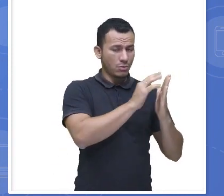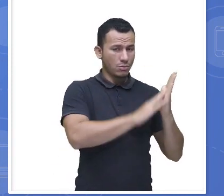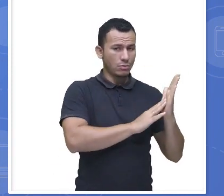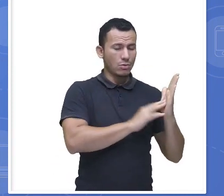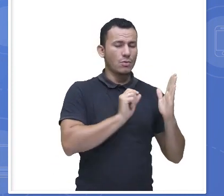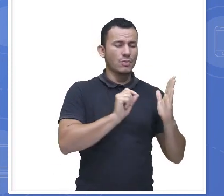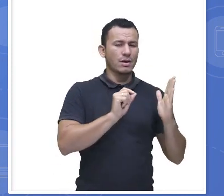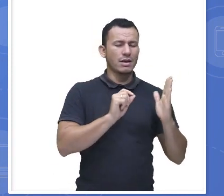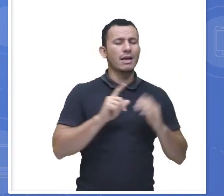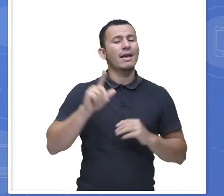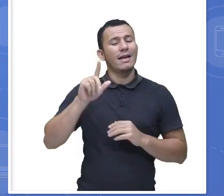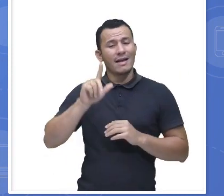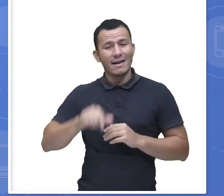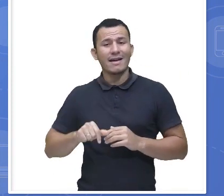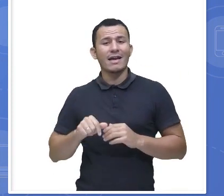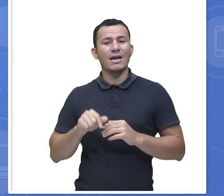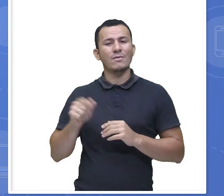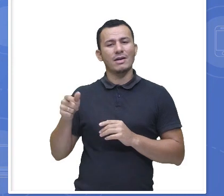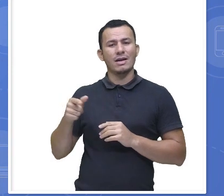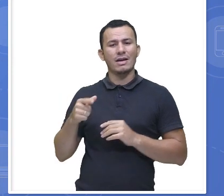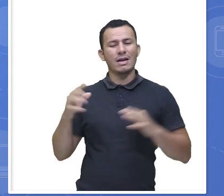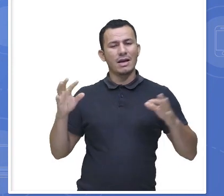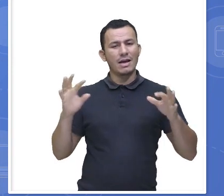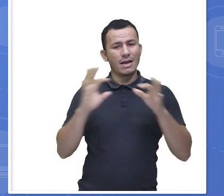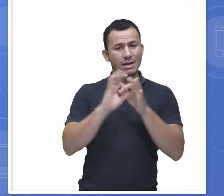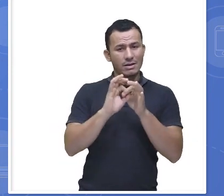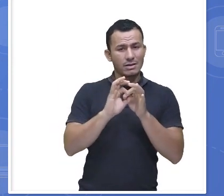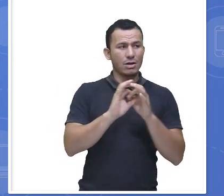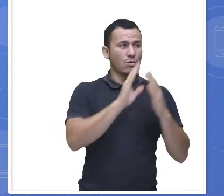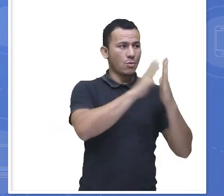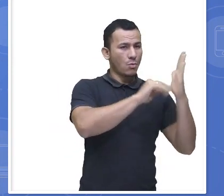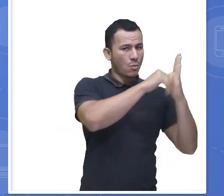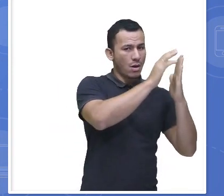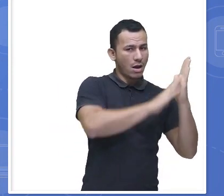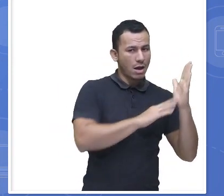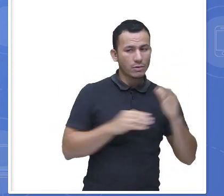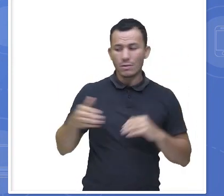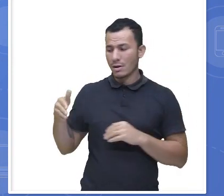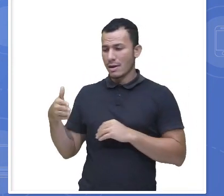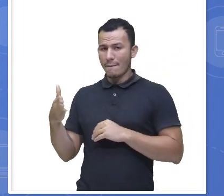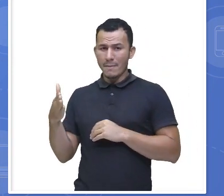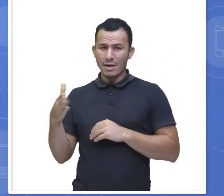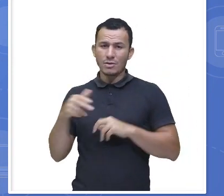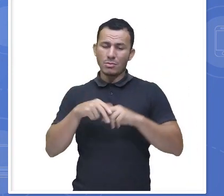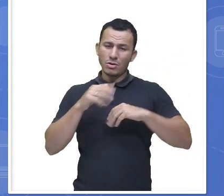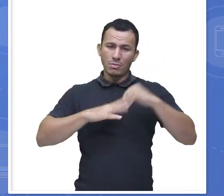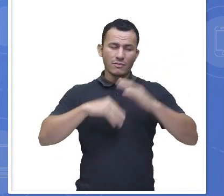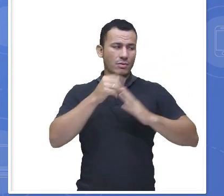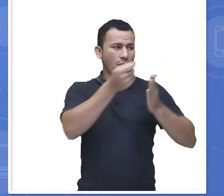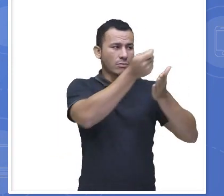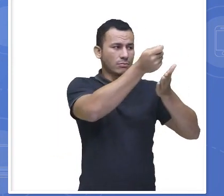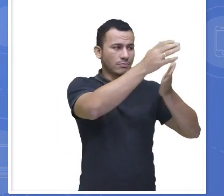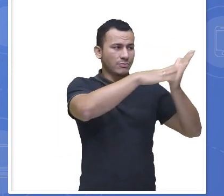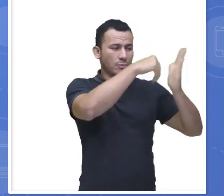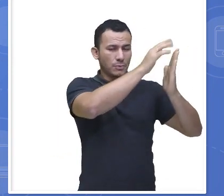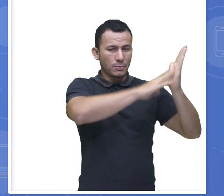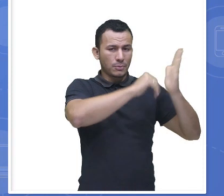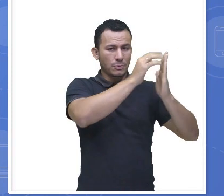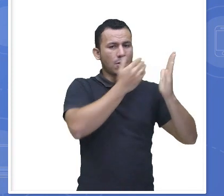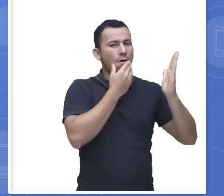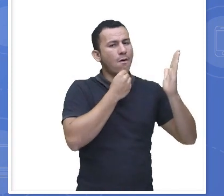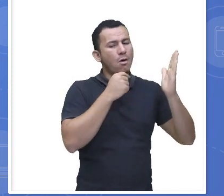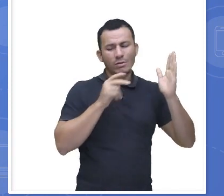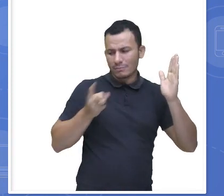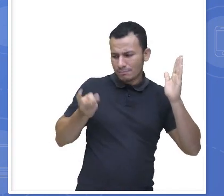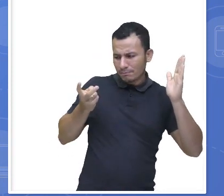o nexo estabelecido entre o peixe e o quadro, através do pintor. Primeiro esse peixe estava vermelho, né? O pintor